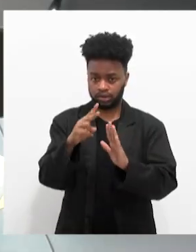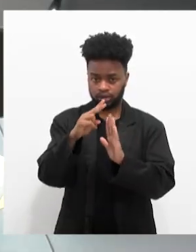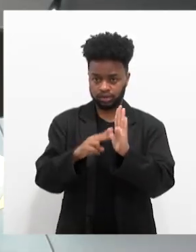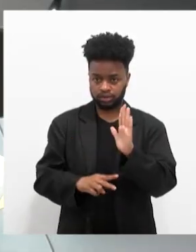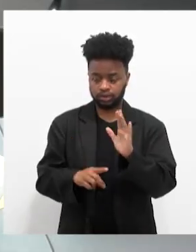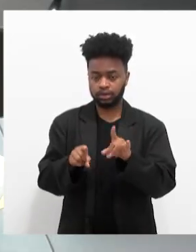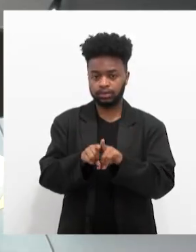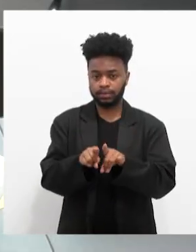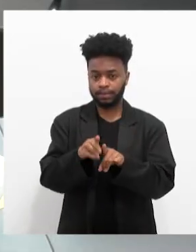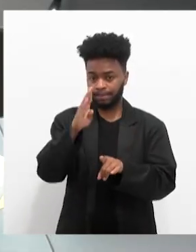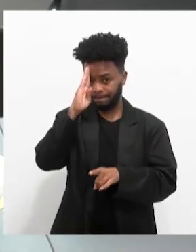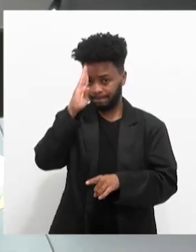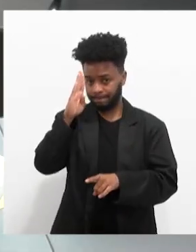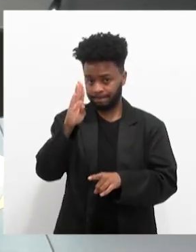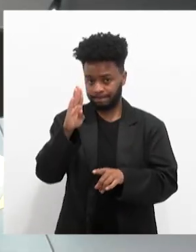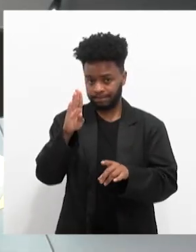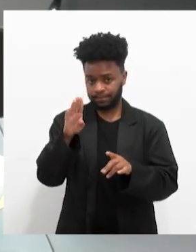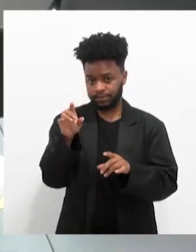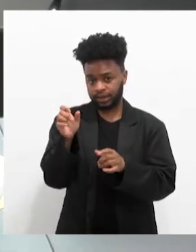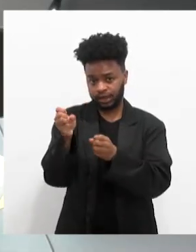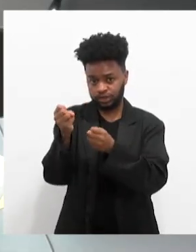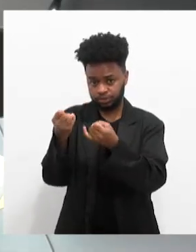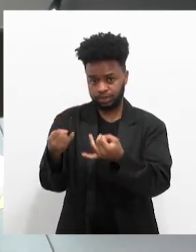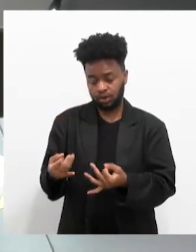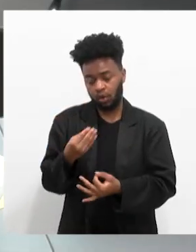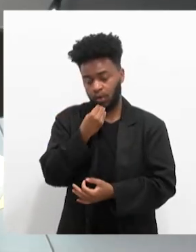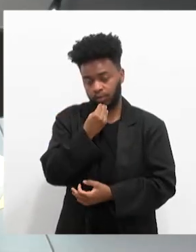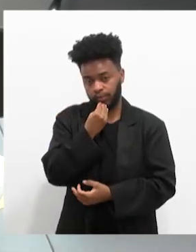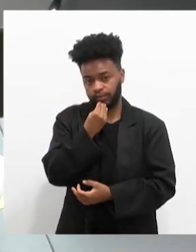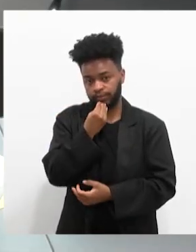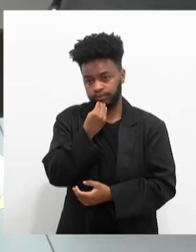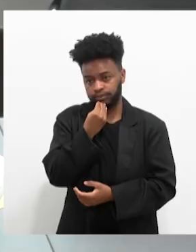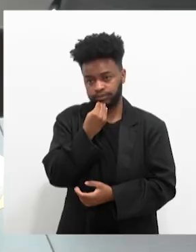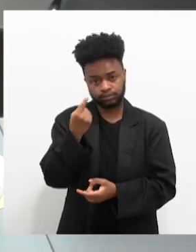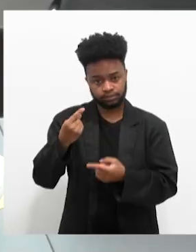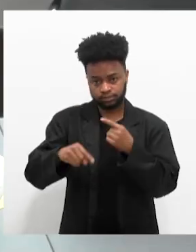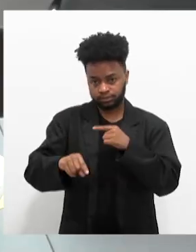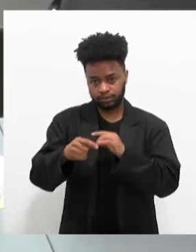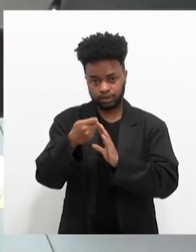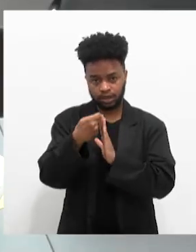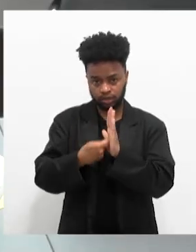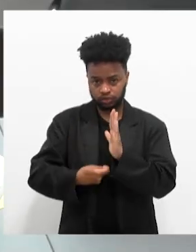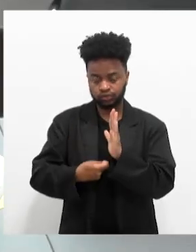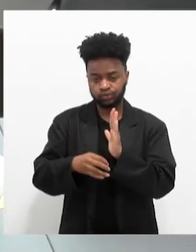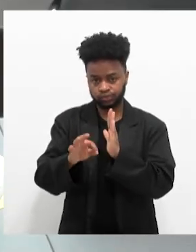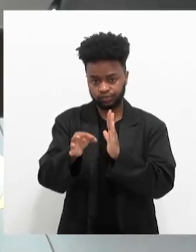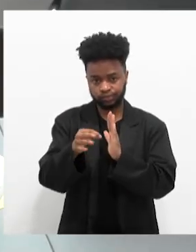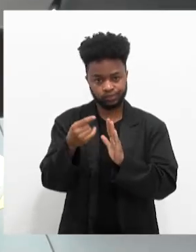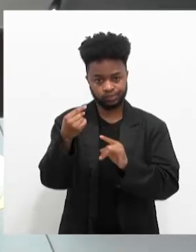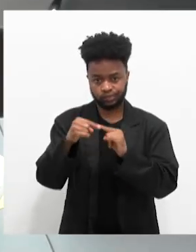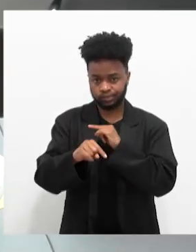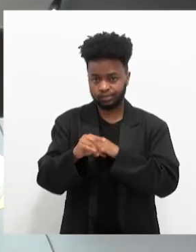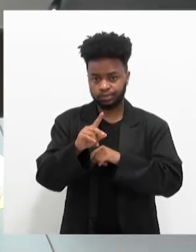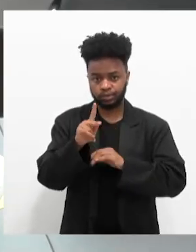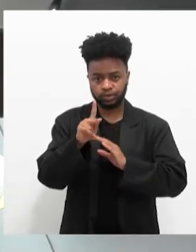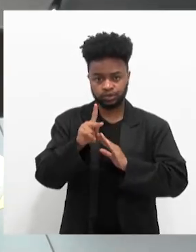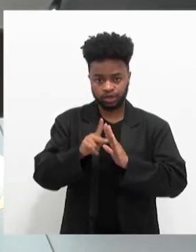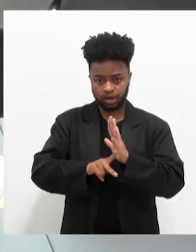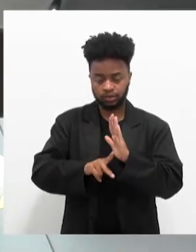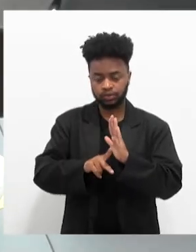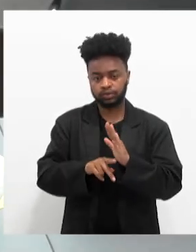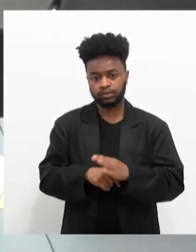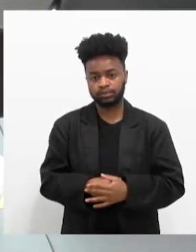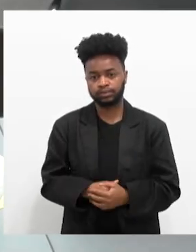principalmente da justificativa, e a justificativa, por óbvio, ela não faz parte do texto do projeto, nem tampouco